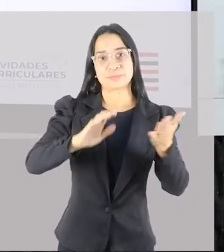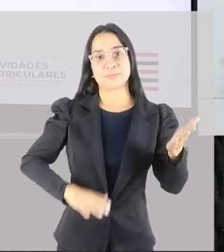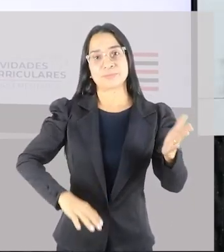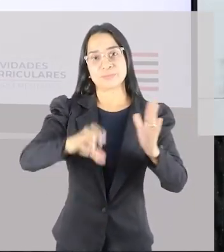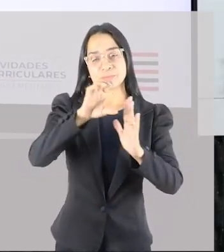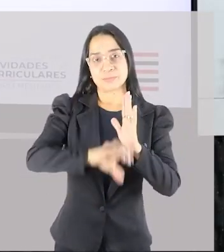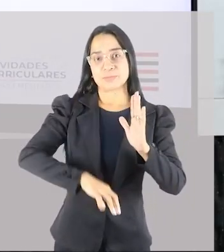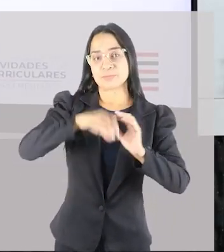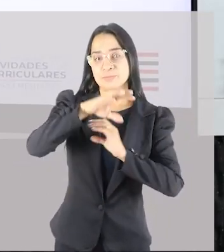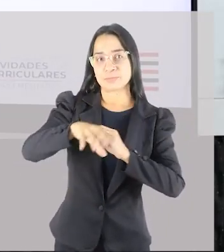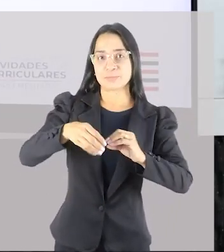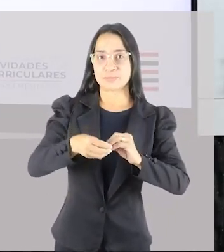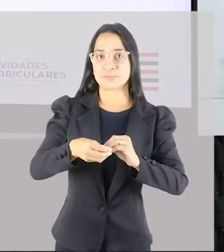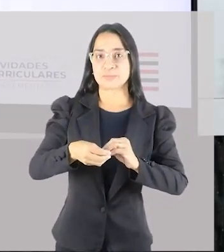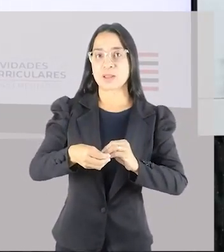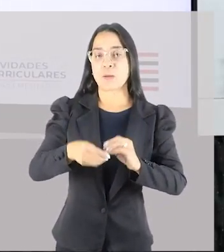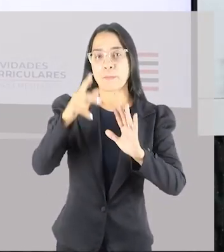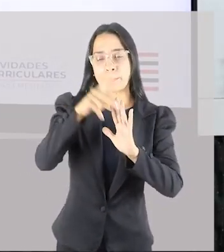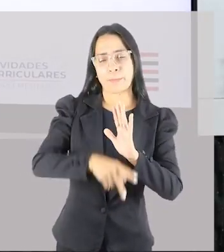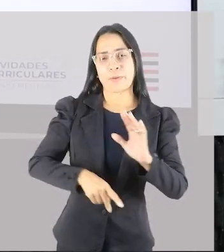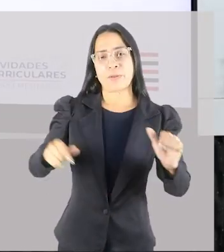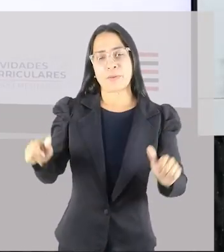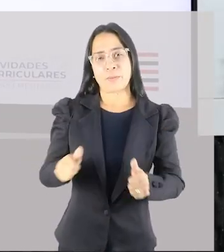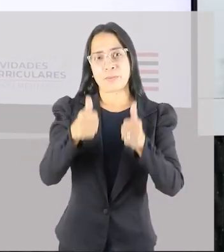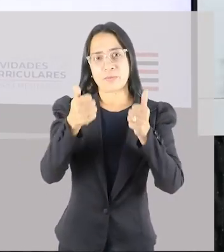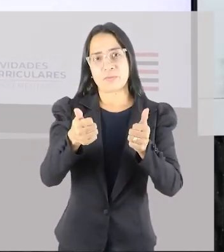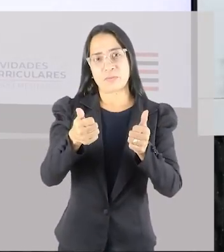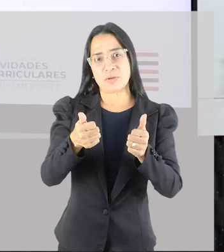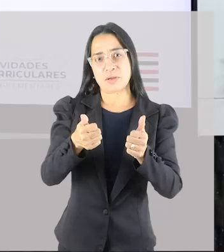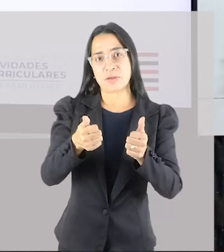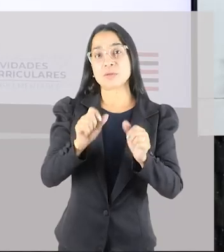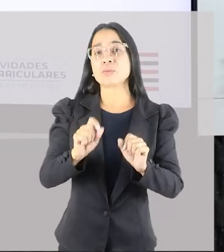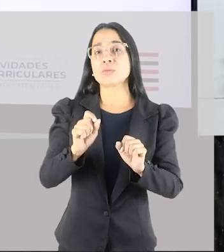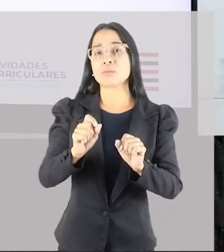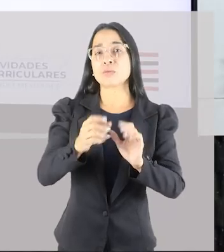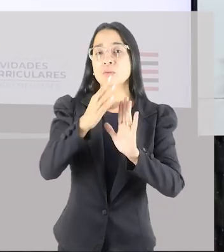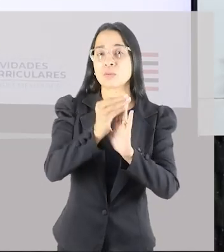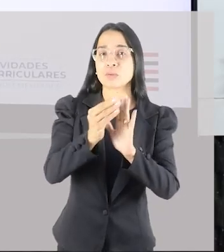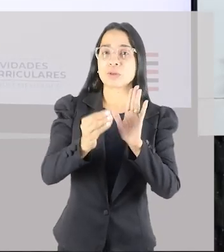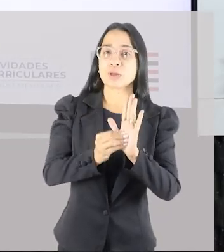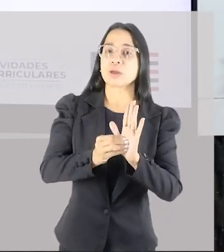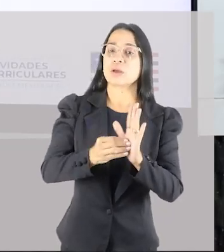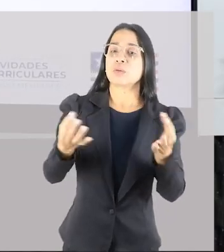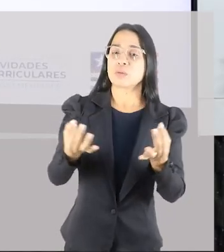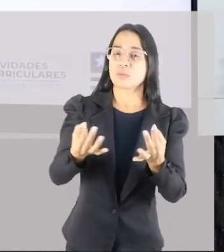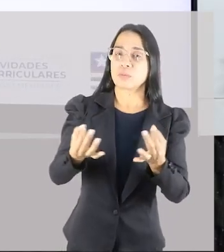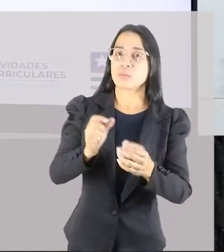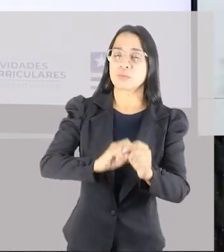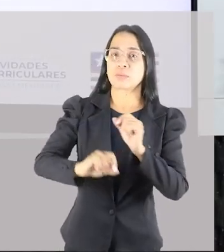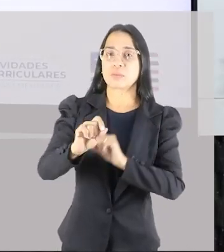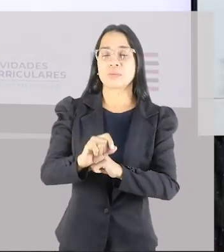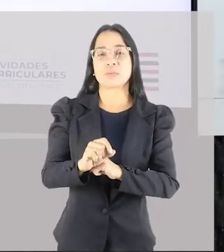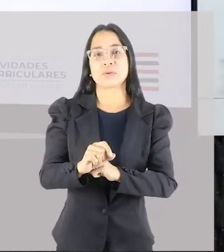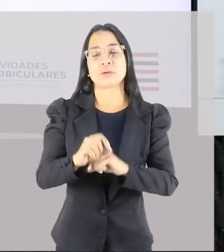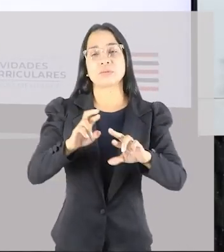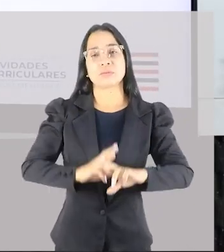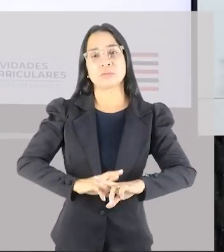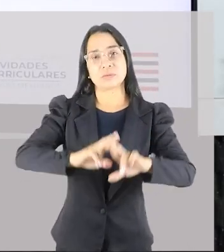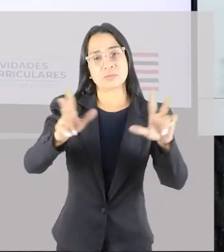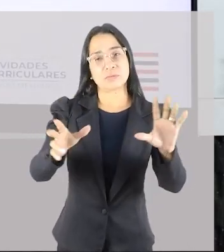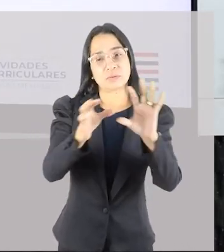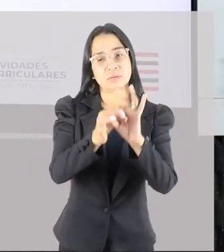projeto maravilhoso para vocês levando até vocês conteúdos bem diferentes conteúdos de uma forma bem mais